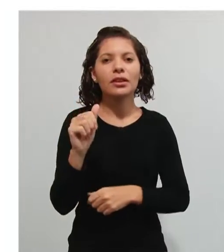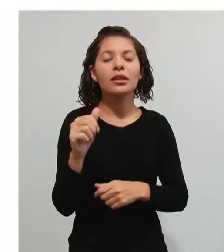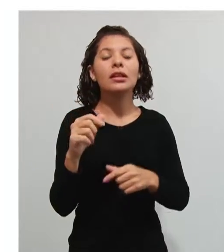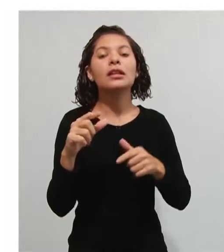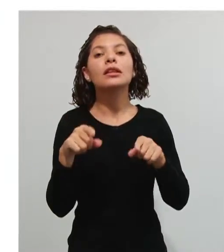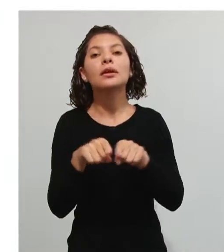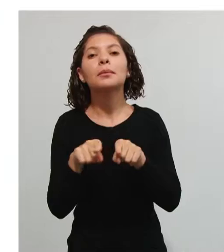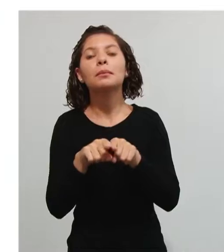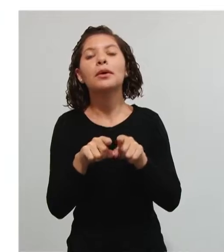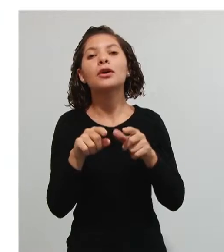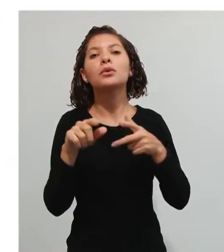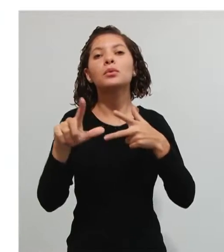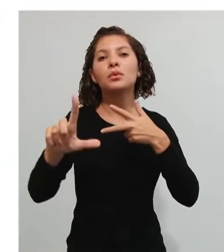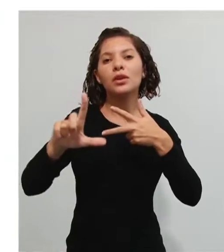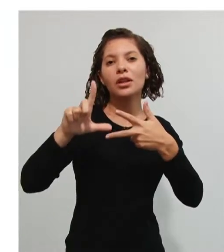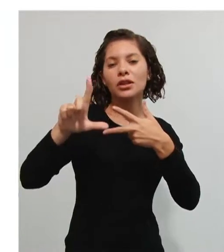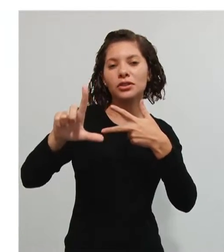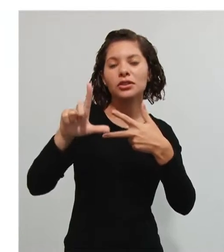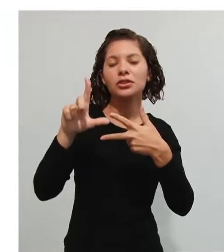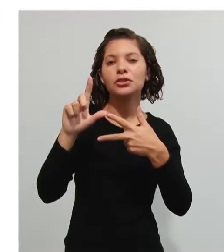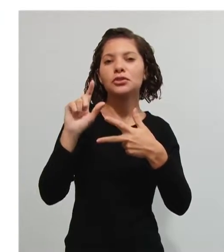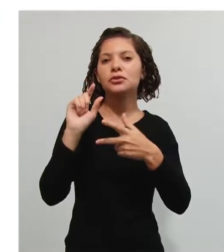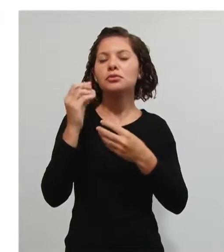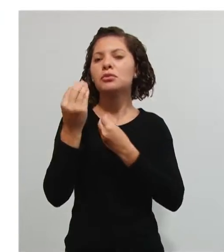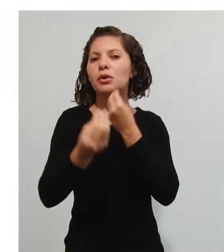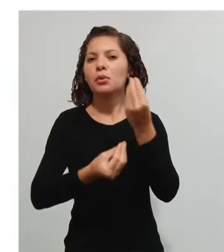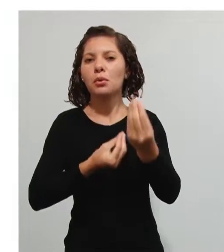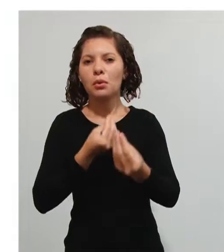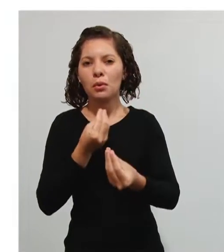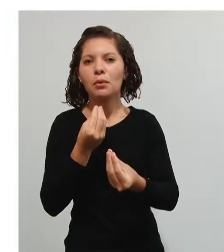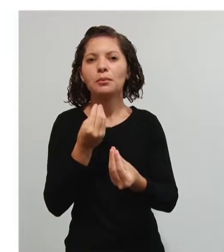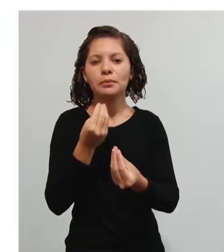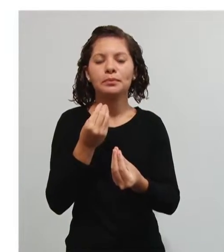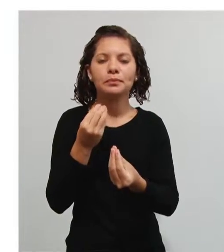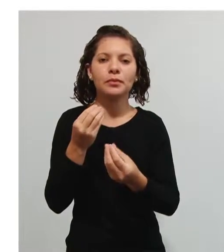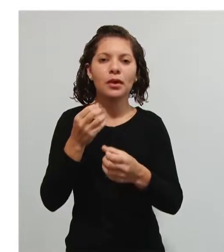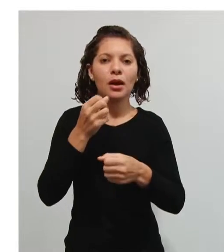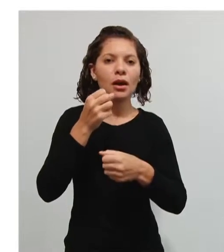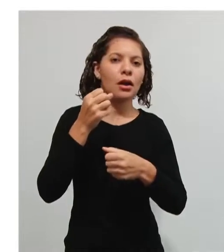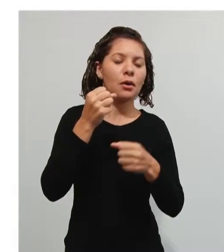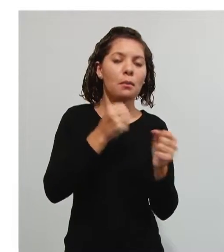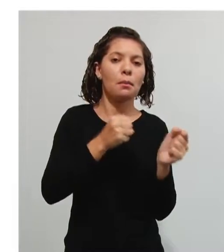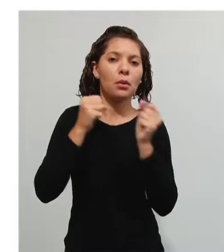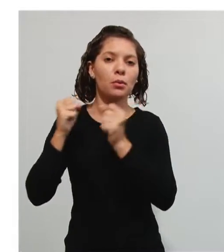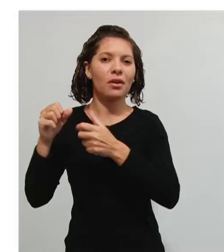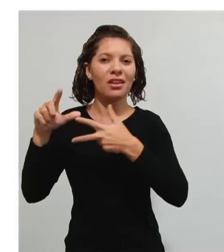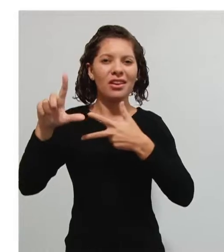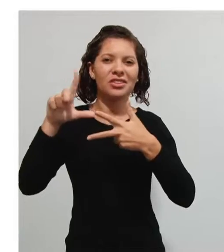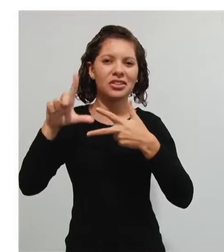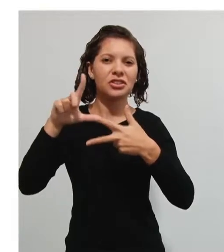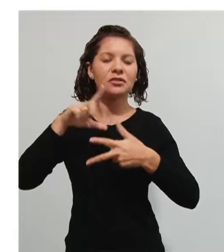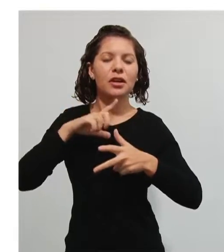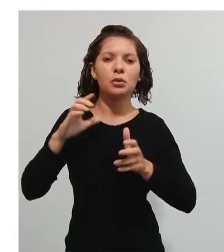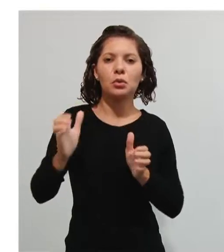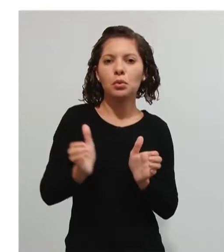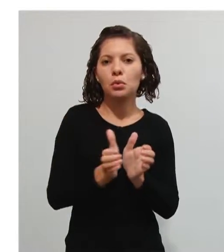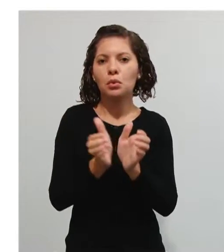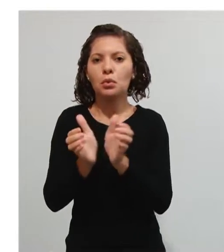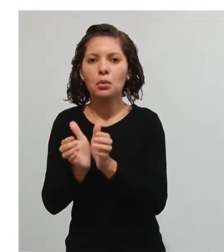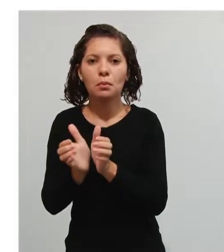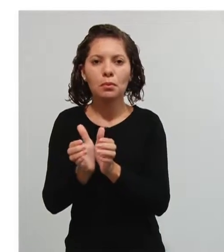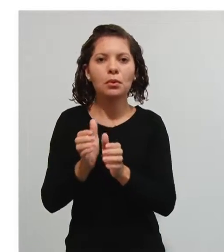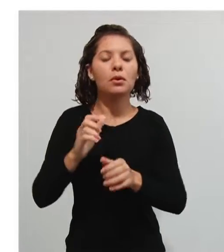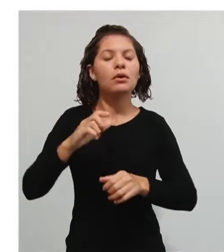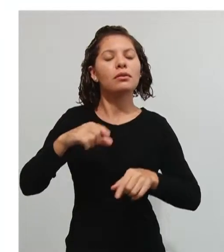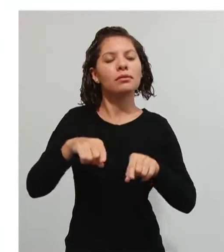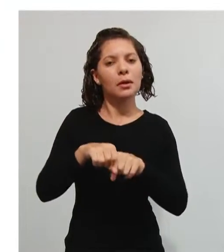é aquele que é exercido pelo Poder Legislativo, é realizado por comissões parlamentares e pelos